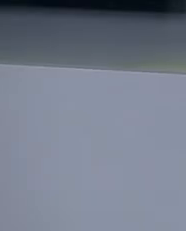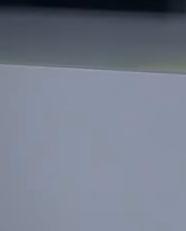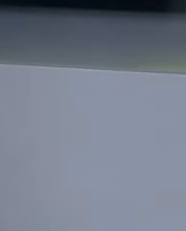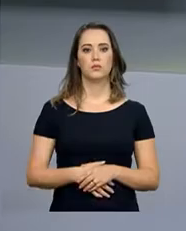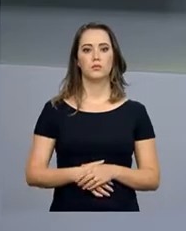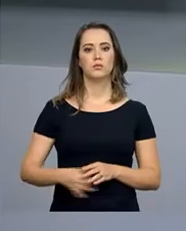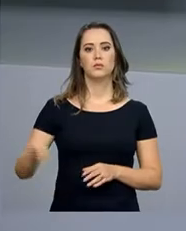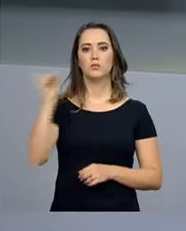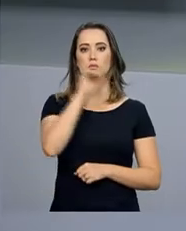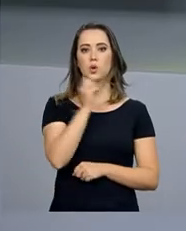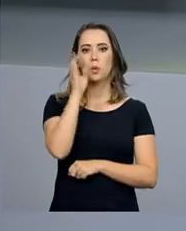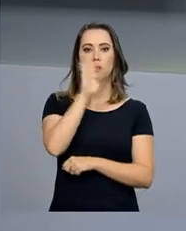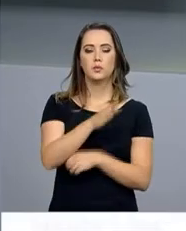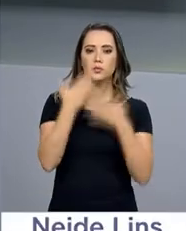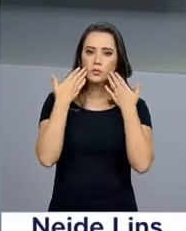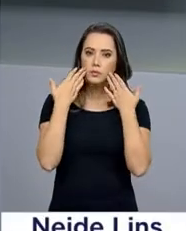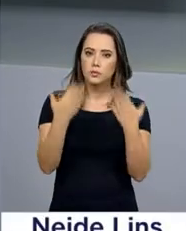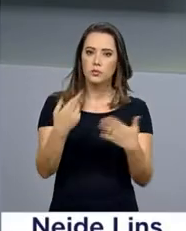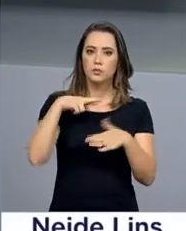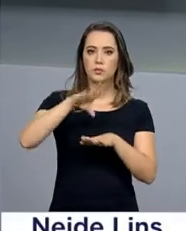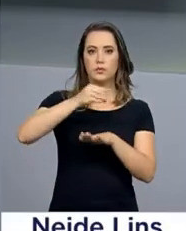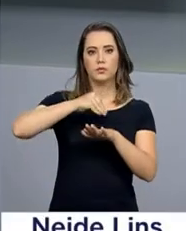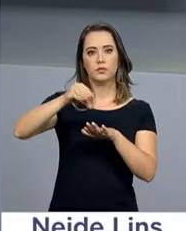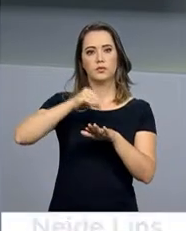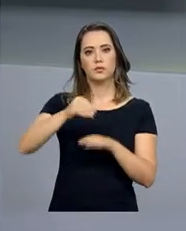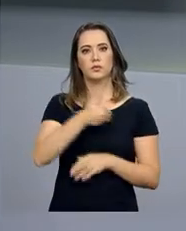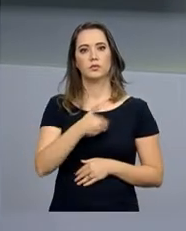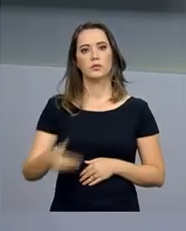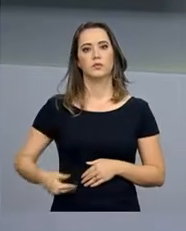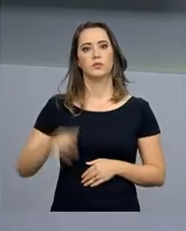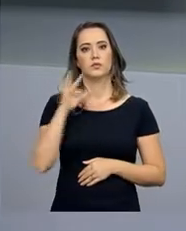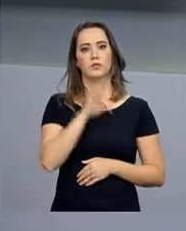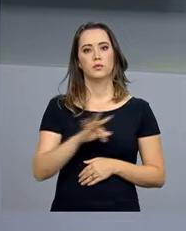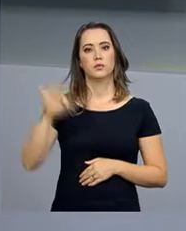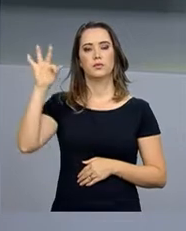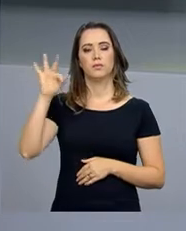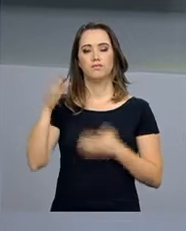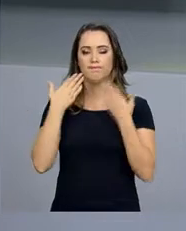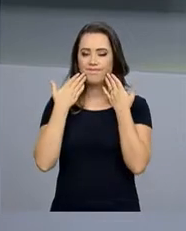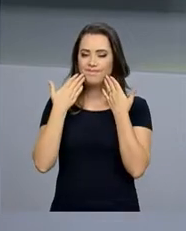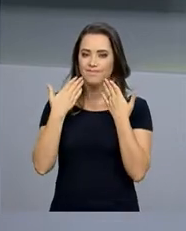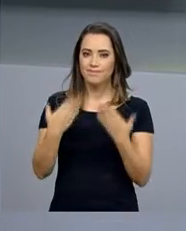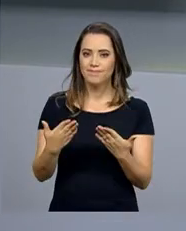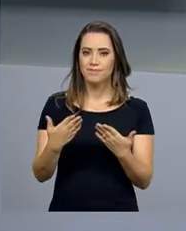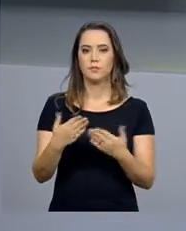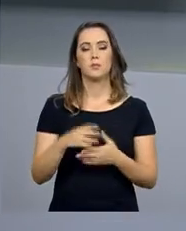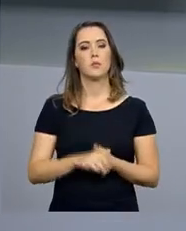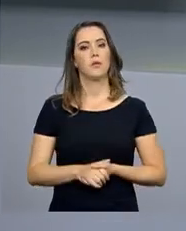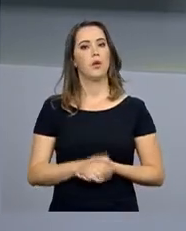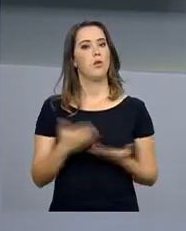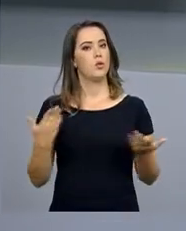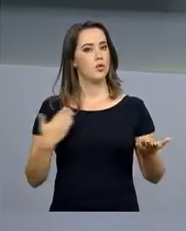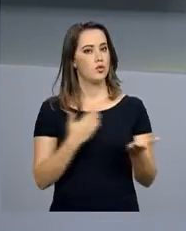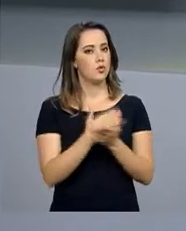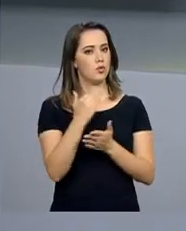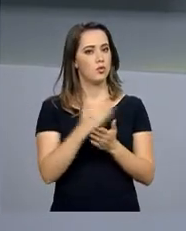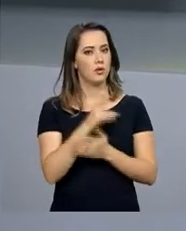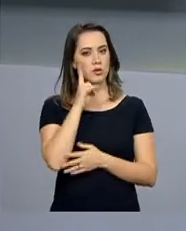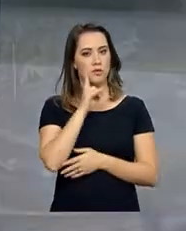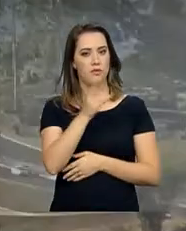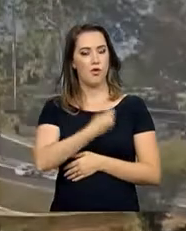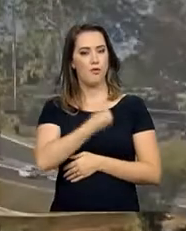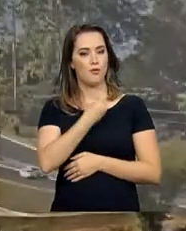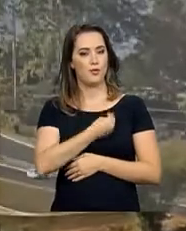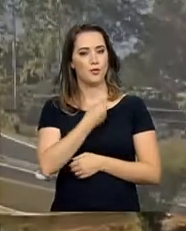Olá, boa tarde. Estamos no ar com as notícias do Governo Federal em mais uma edição do Repórter NBR. E a gente começa com